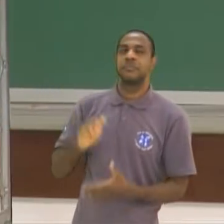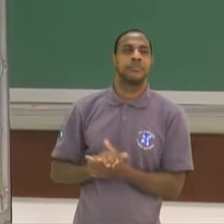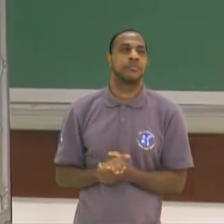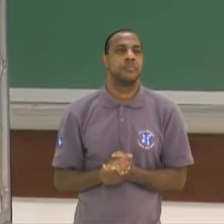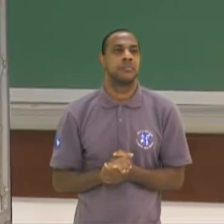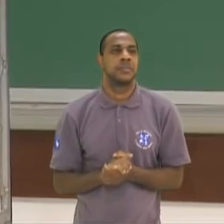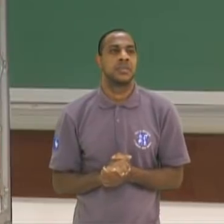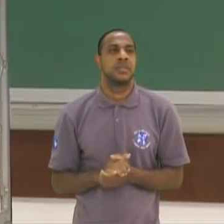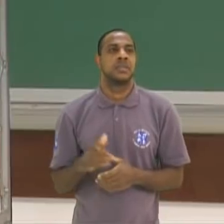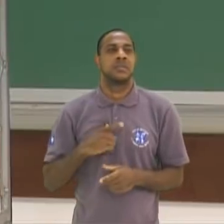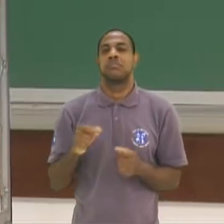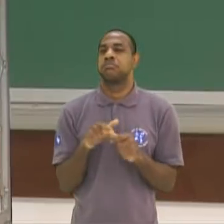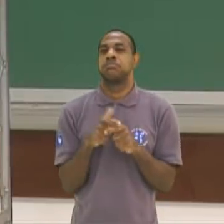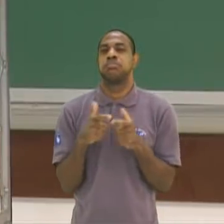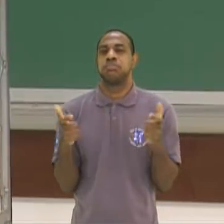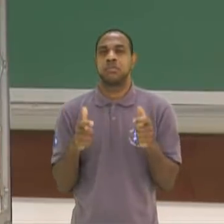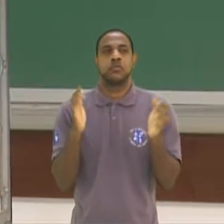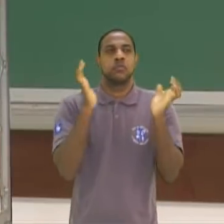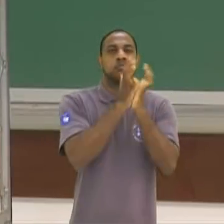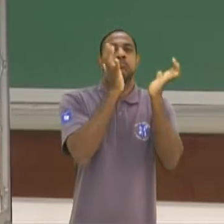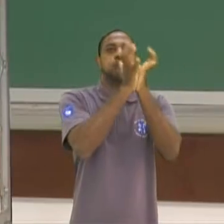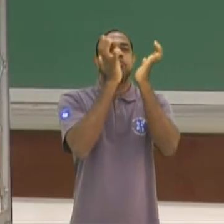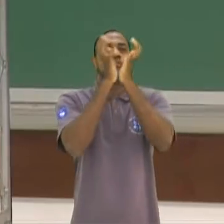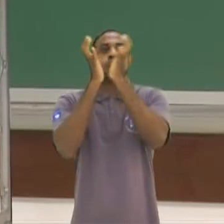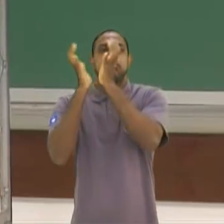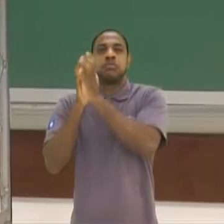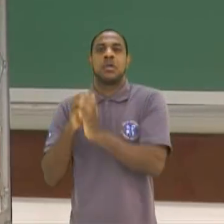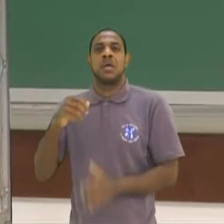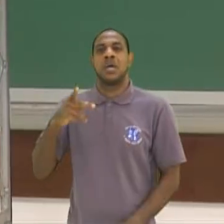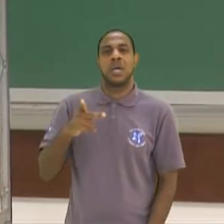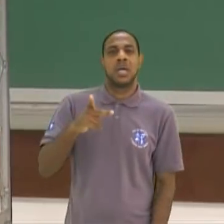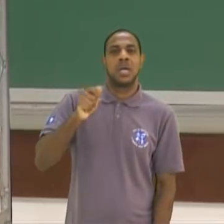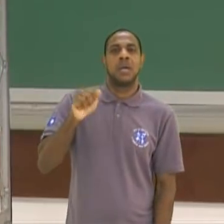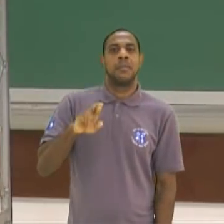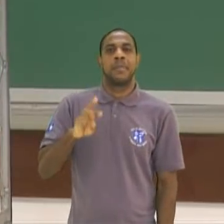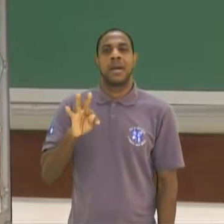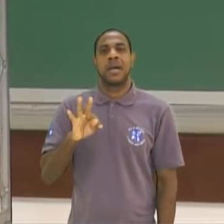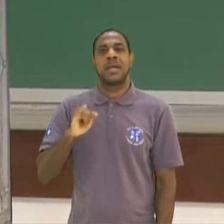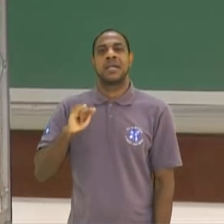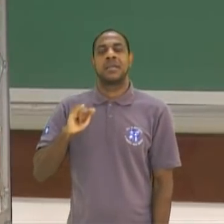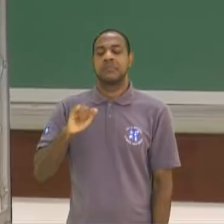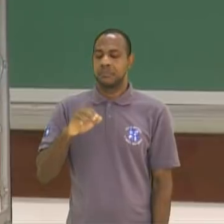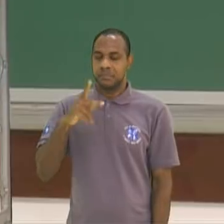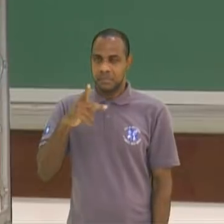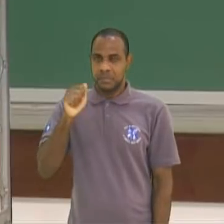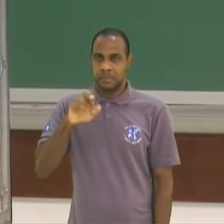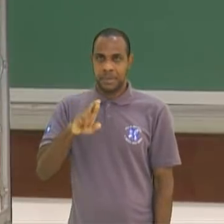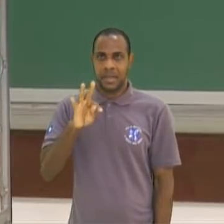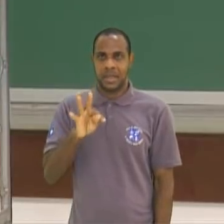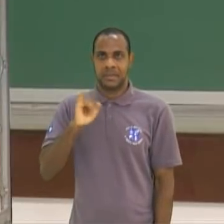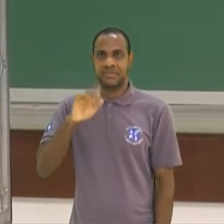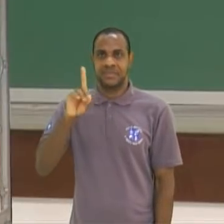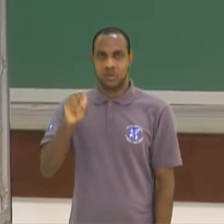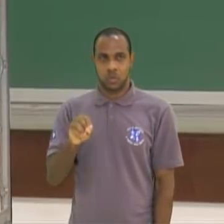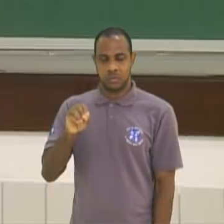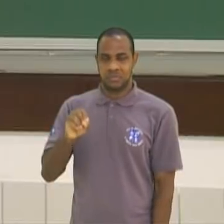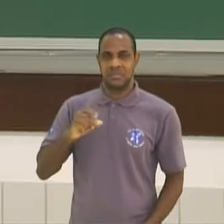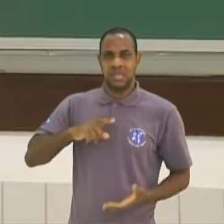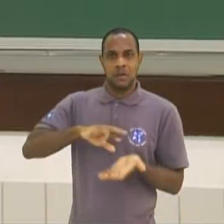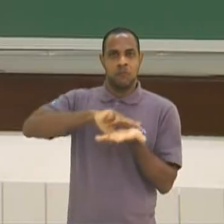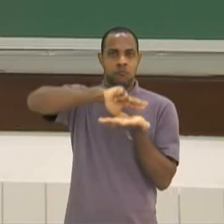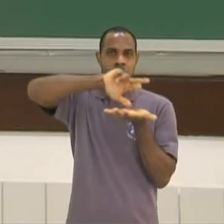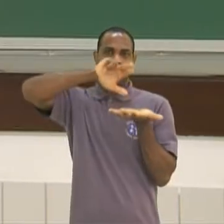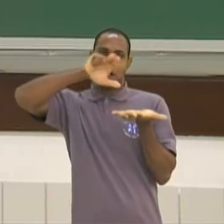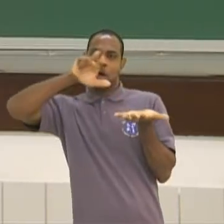Observa-se então essa grande quantidade de partidos. O Brasil não tem mais 2 partidos políticos, são vários. O Brasil sempre teve